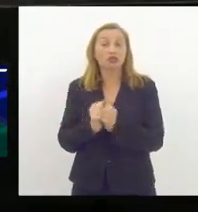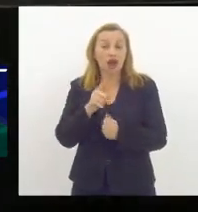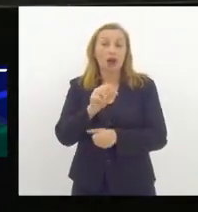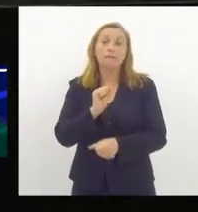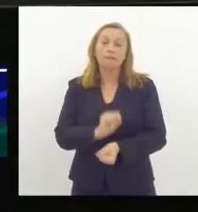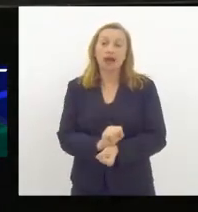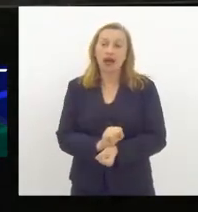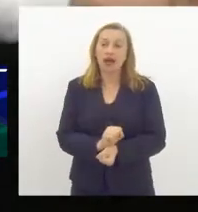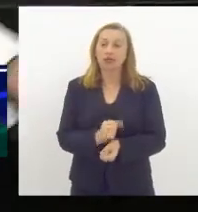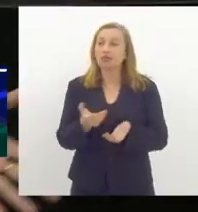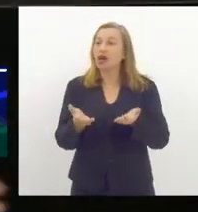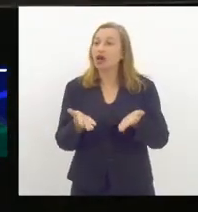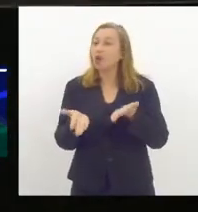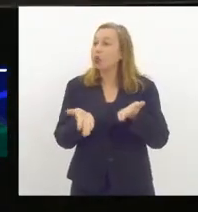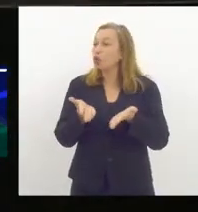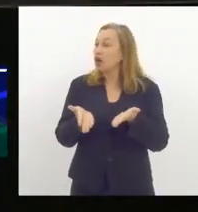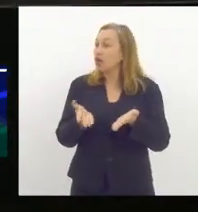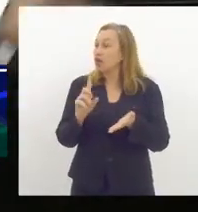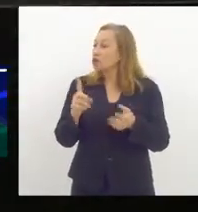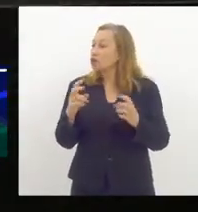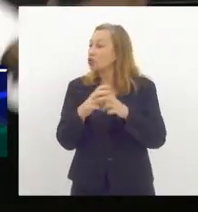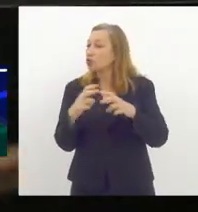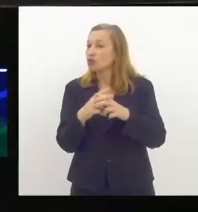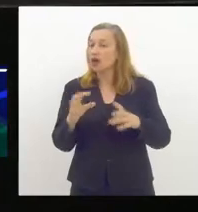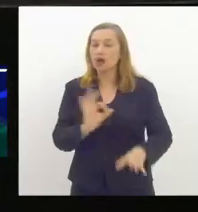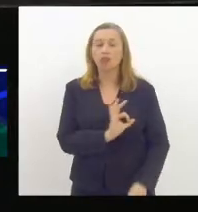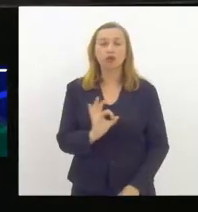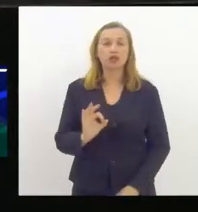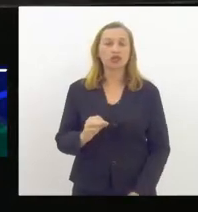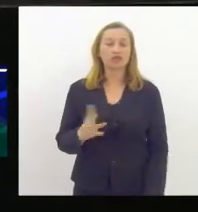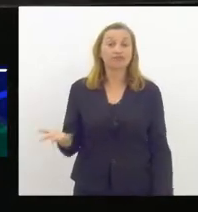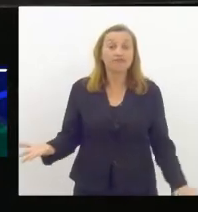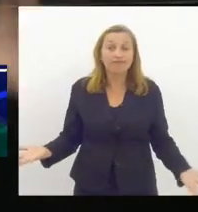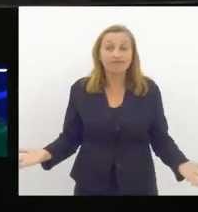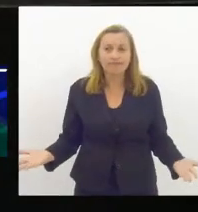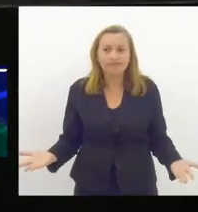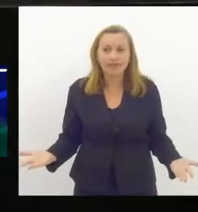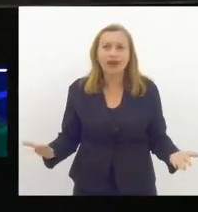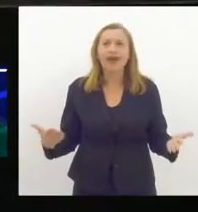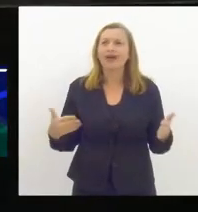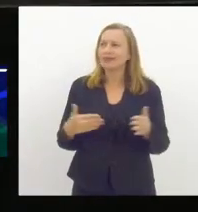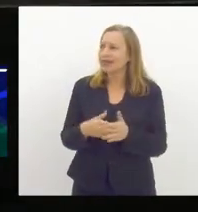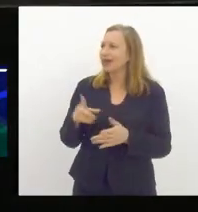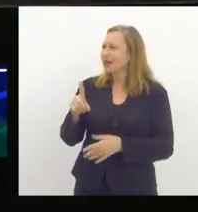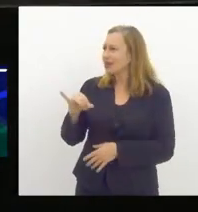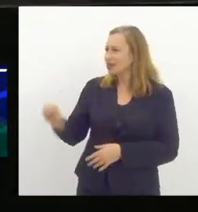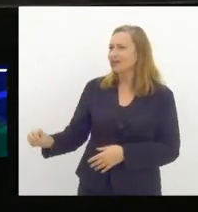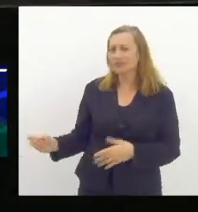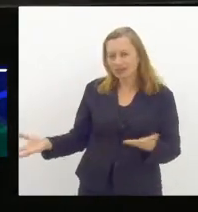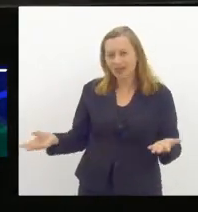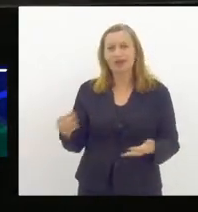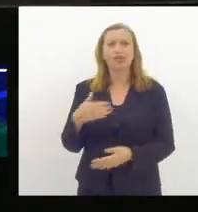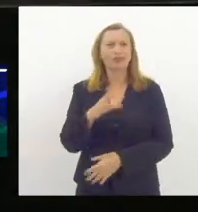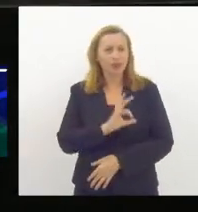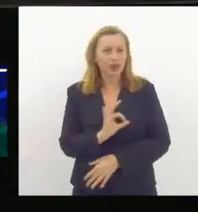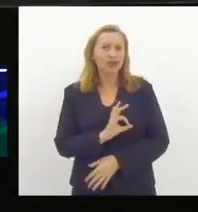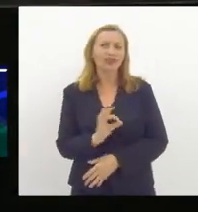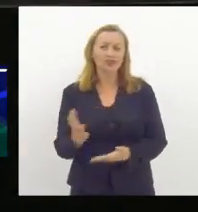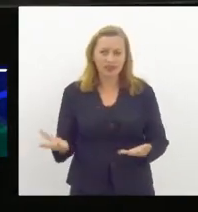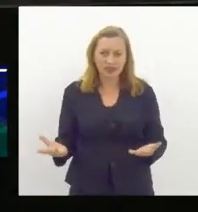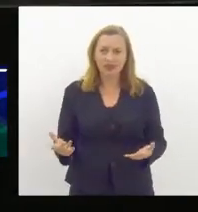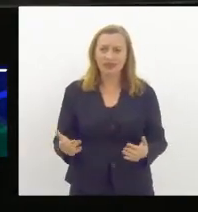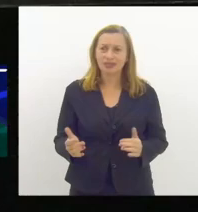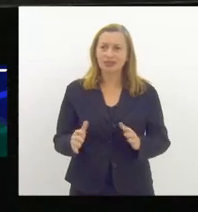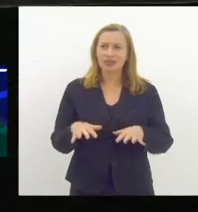para poder tomar conta para evitar confusão a polícia militar até país colocar a polícia militar uma